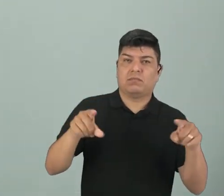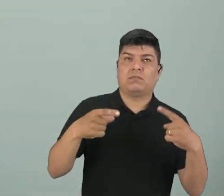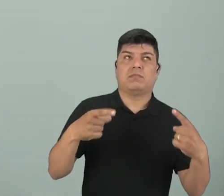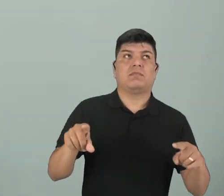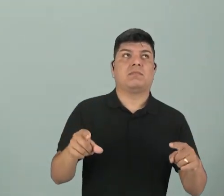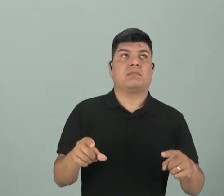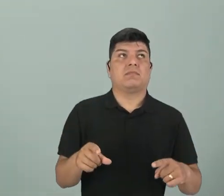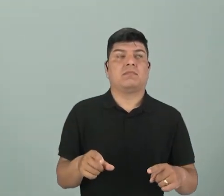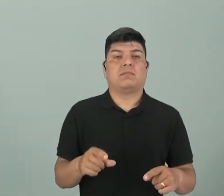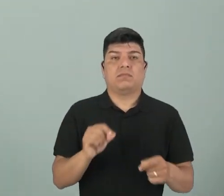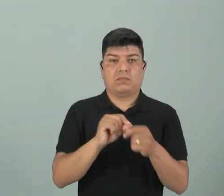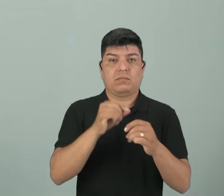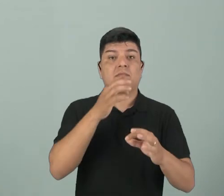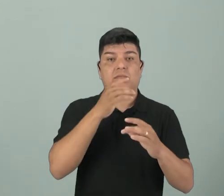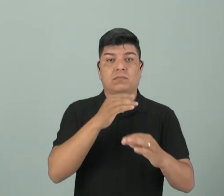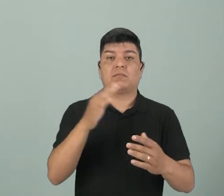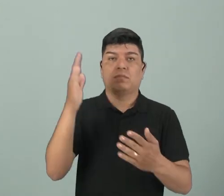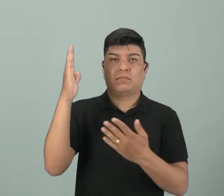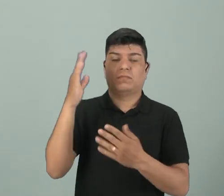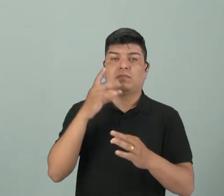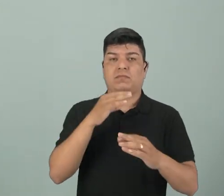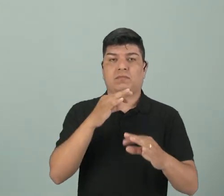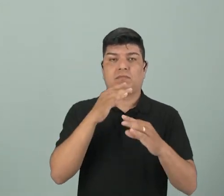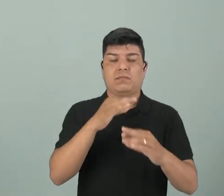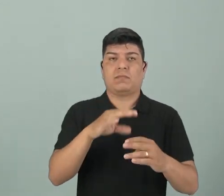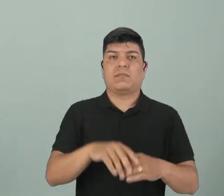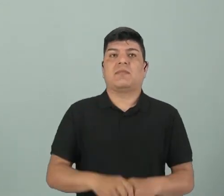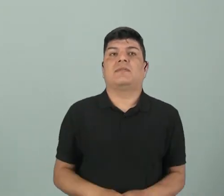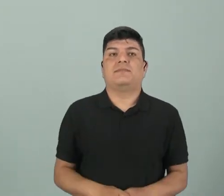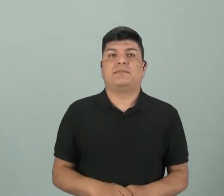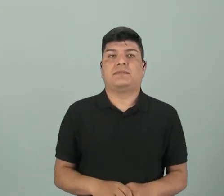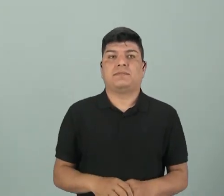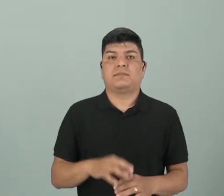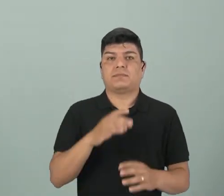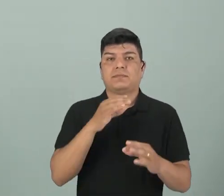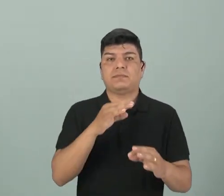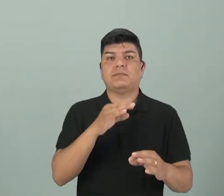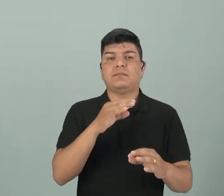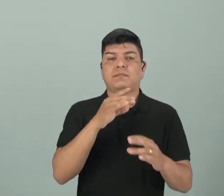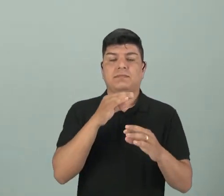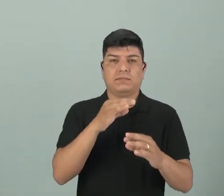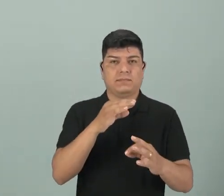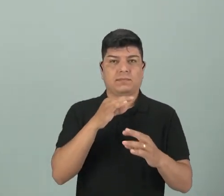aqui um trechinho da música, né,